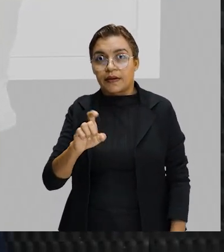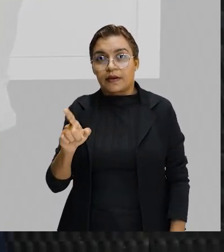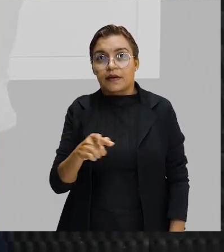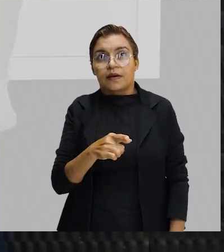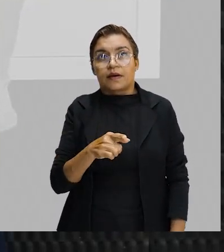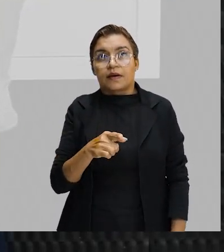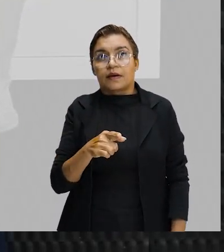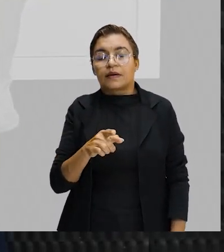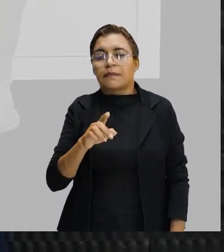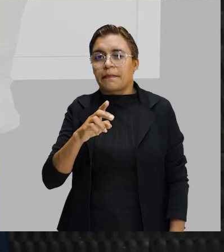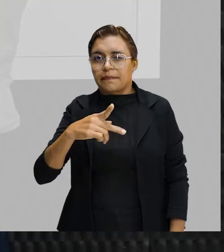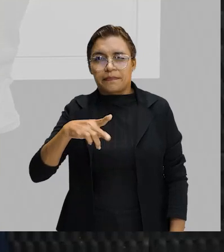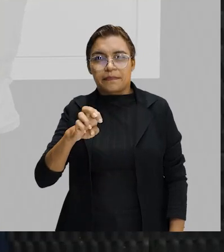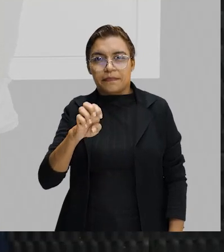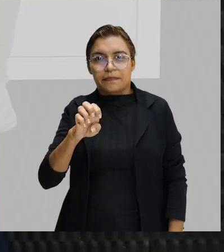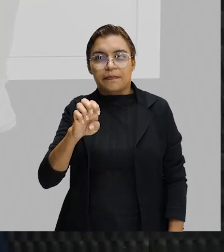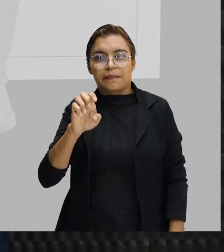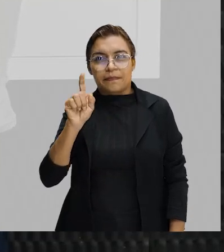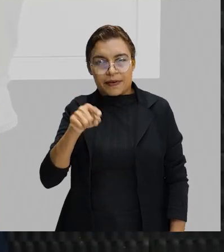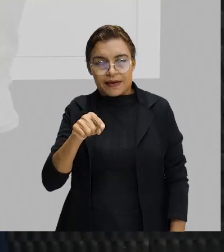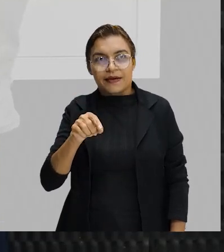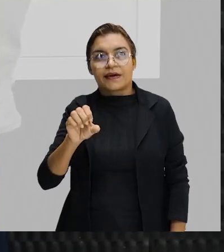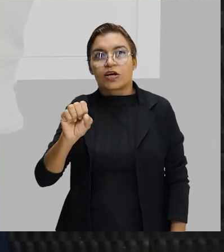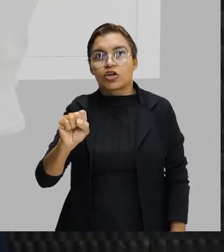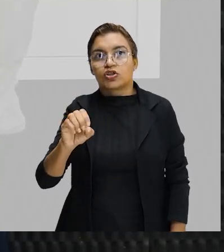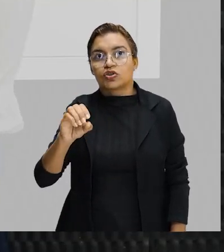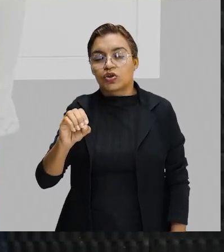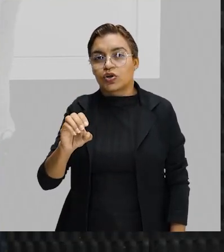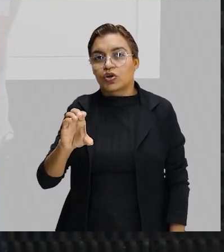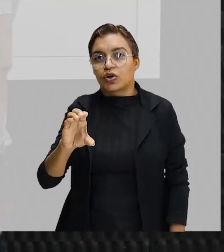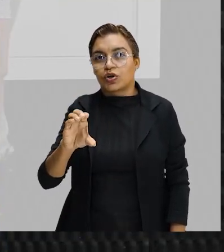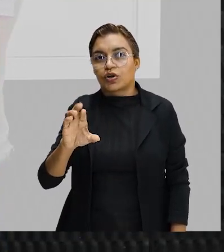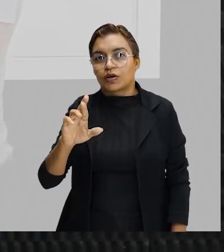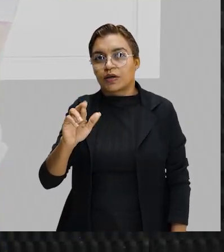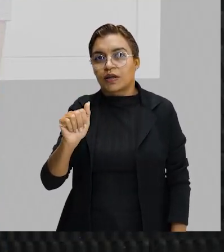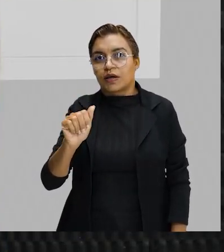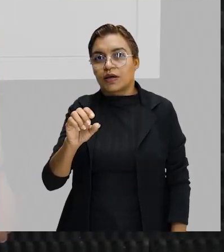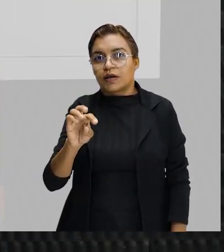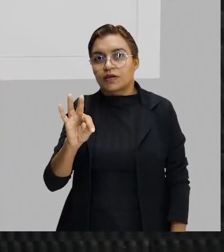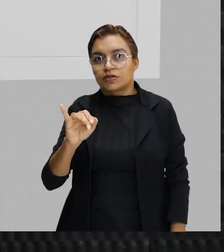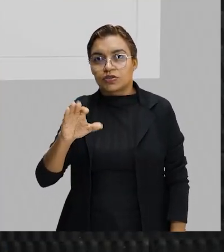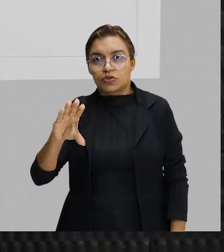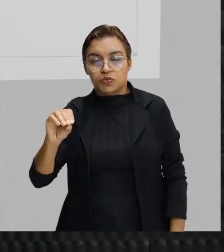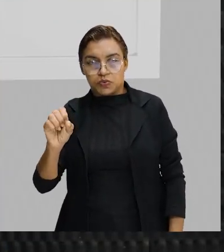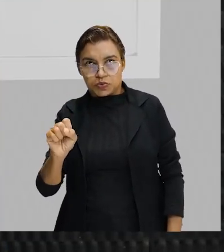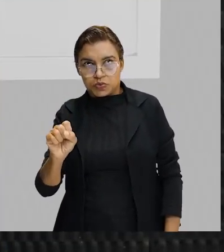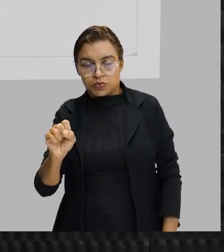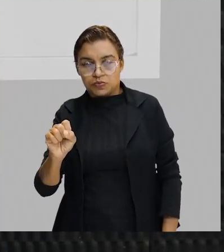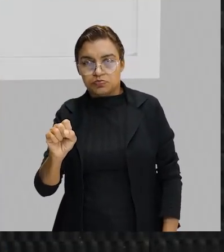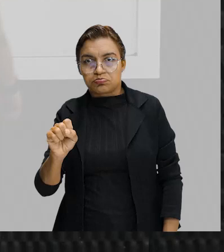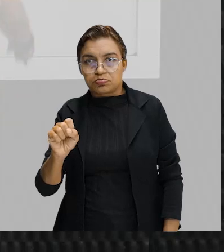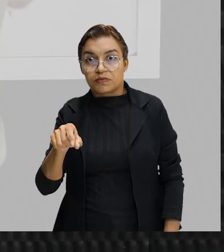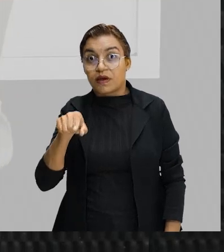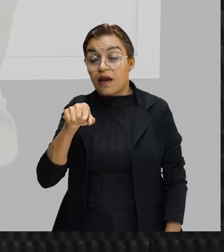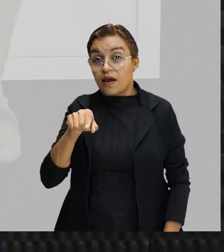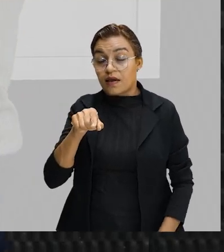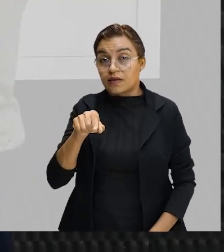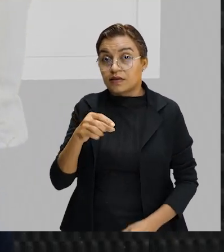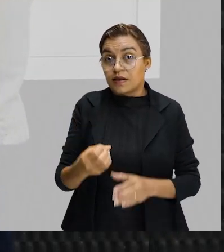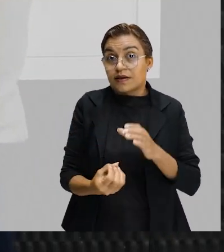na ponta, ok? Da origem da filosofia. E aí, nesta ponta da origem da